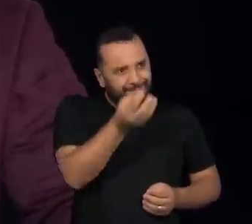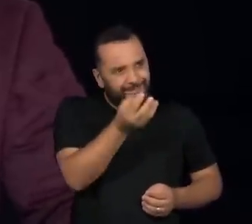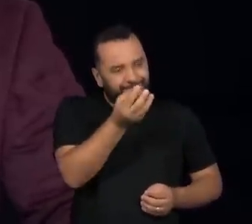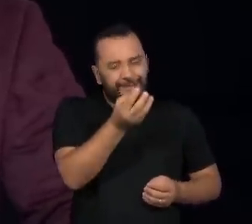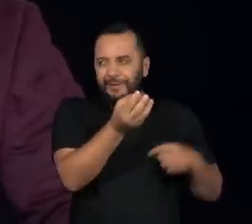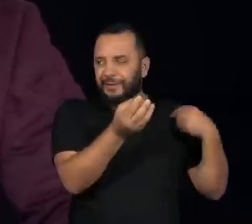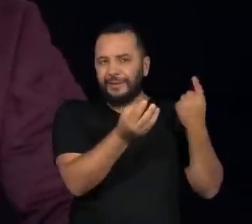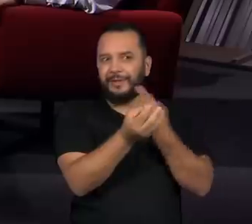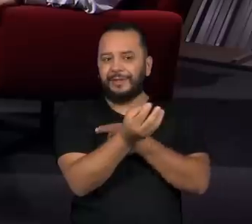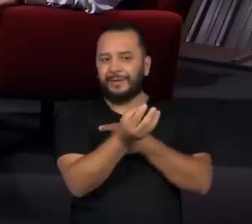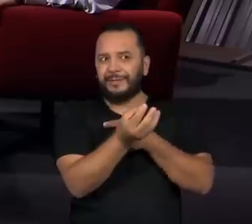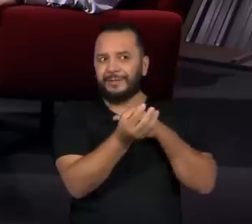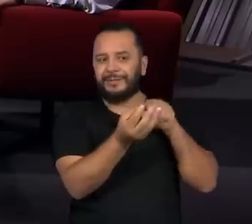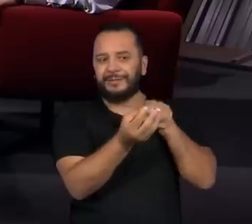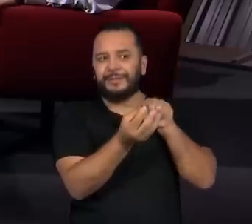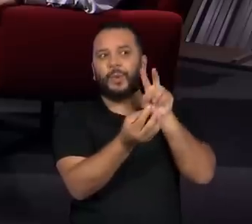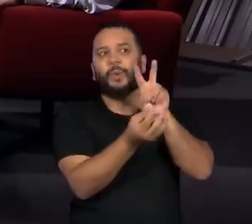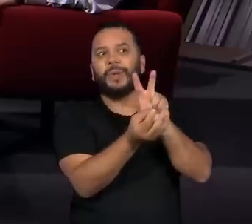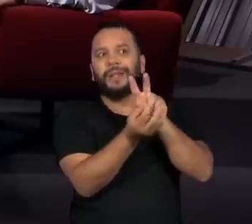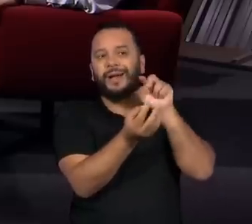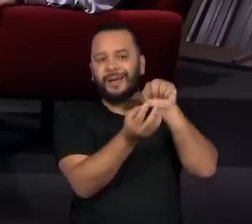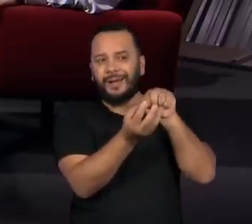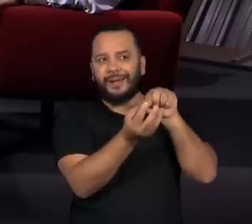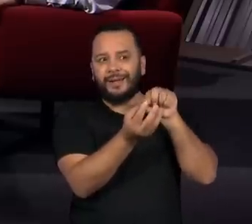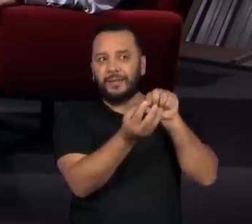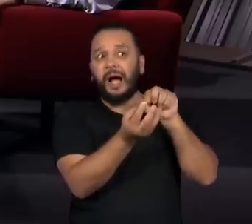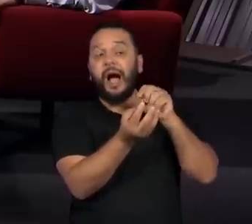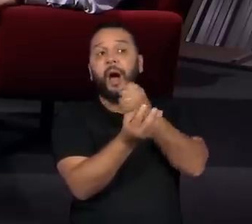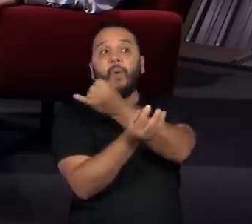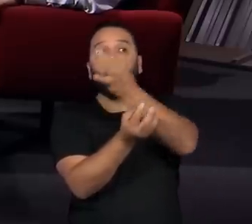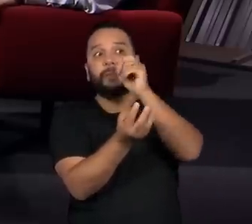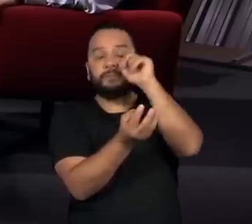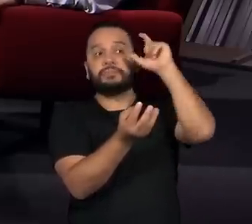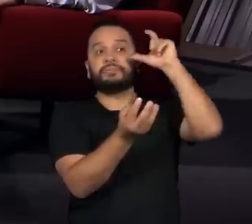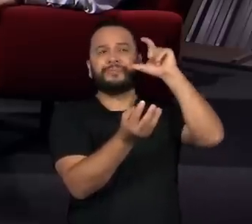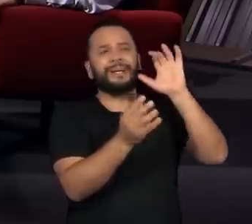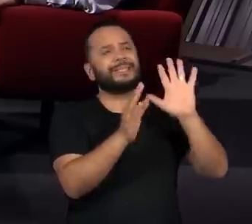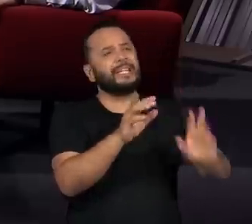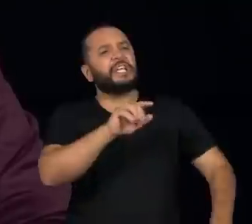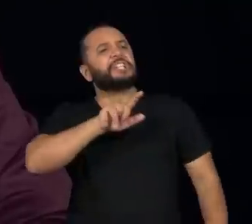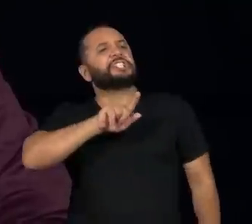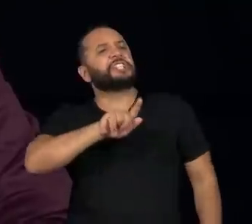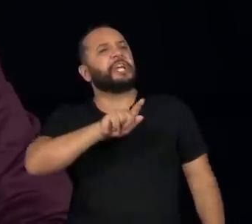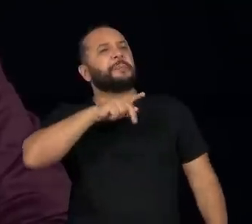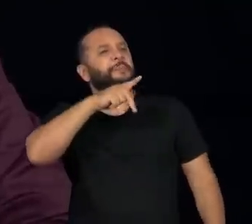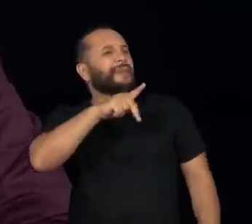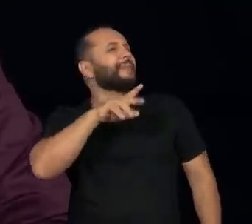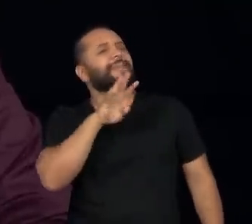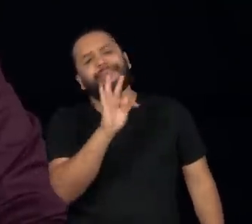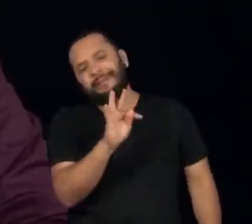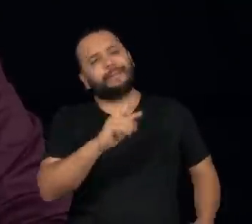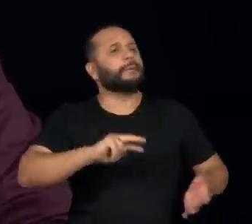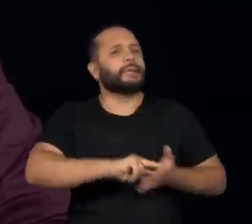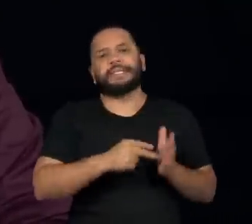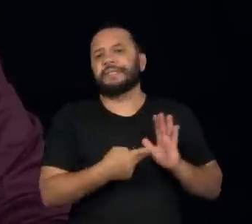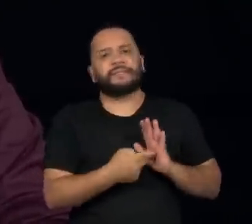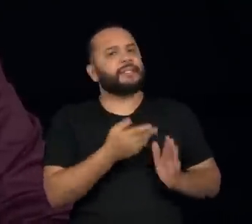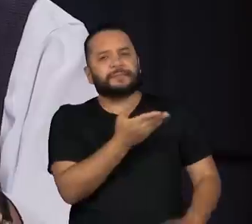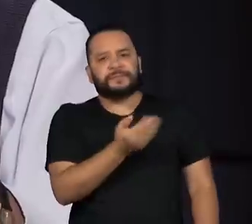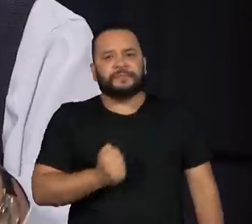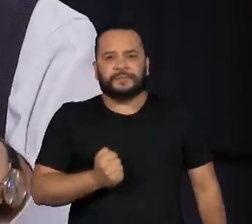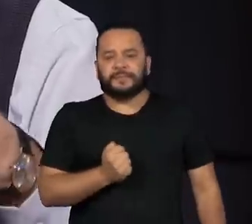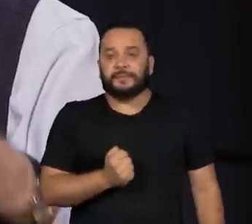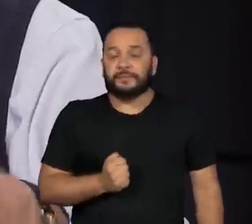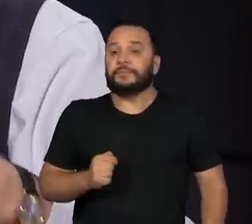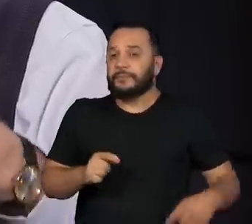anda assustando algumas pessoas como é que vamos Começando por GPT Que papo é esse que sigla que é essa é